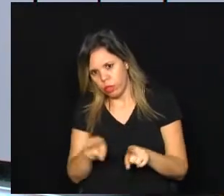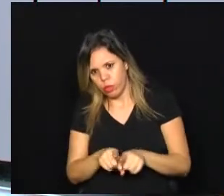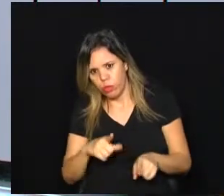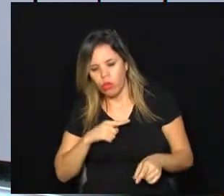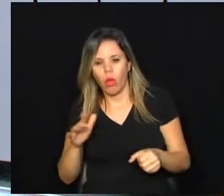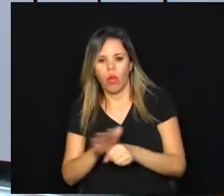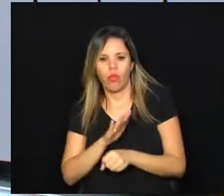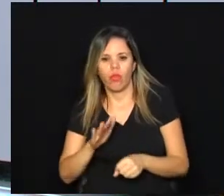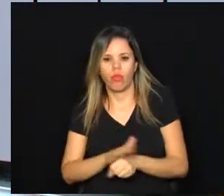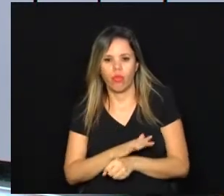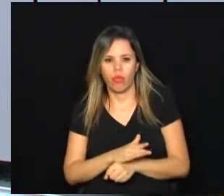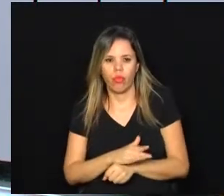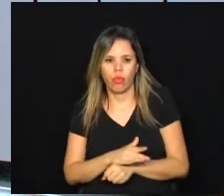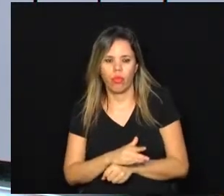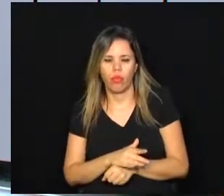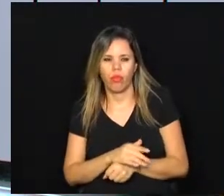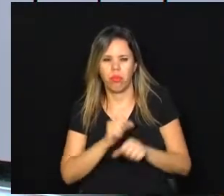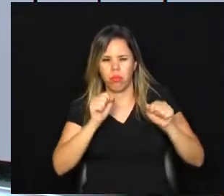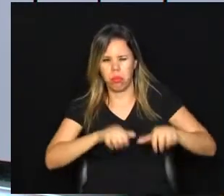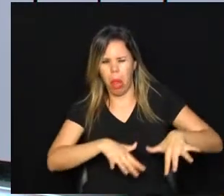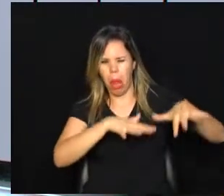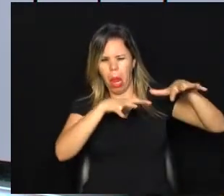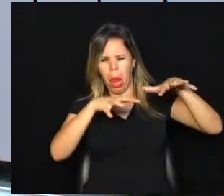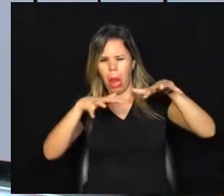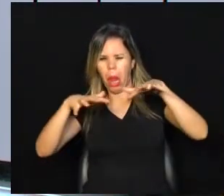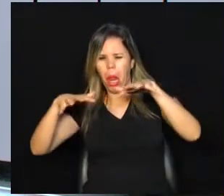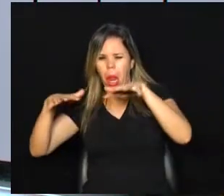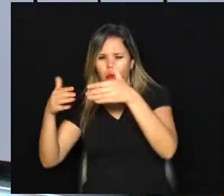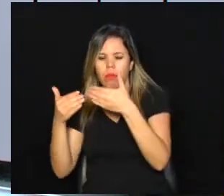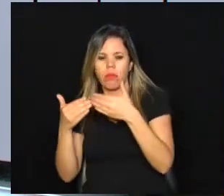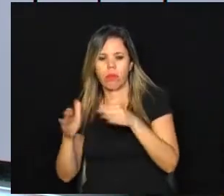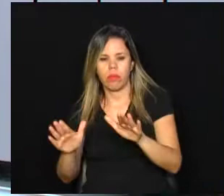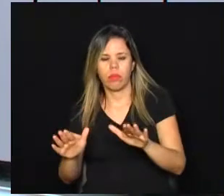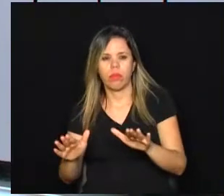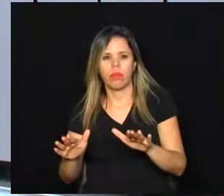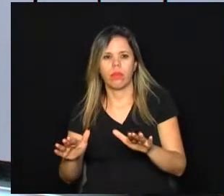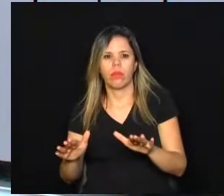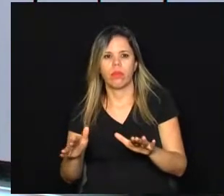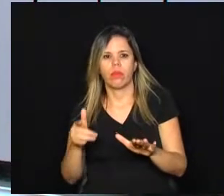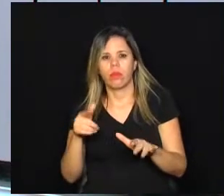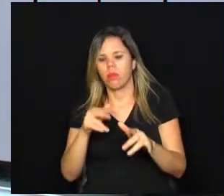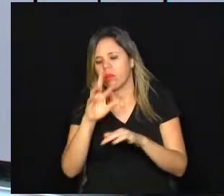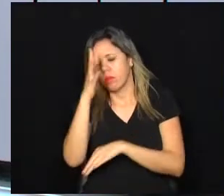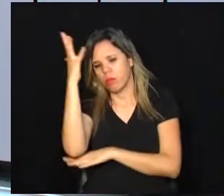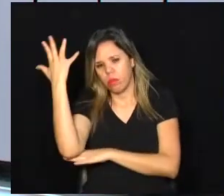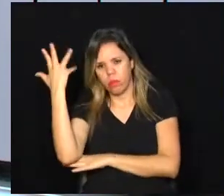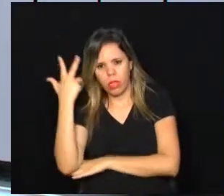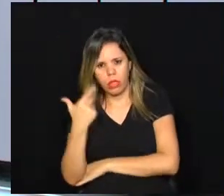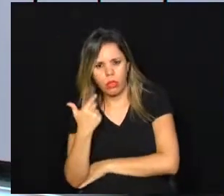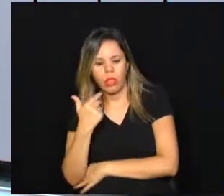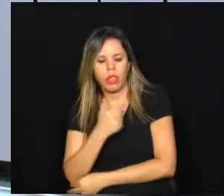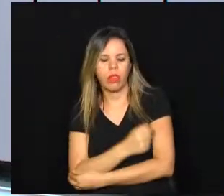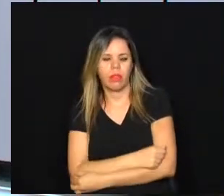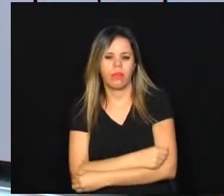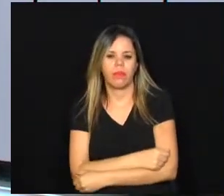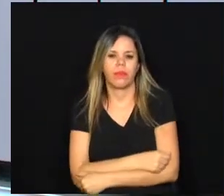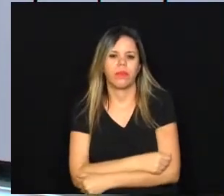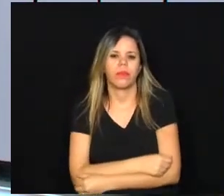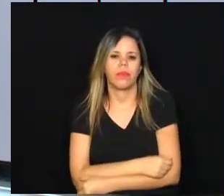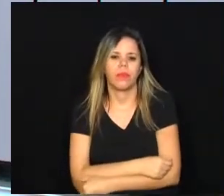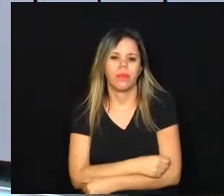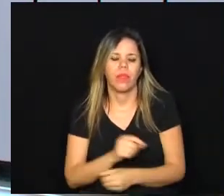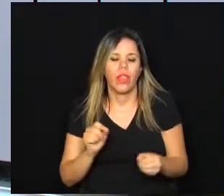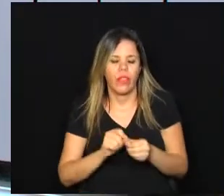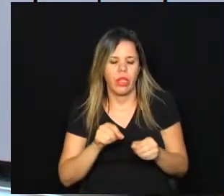né? Inclusive foi uma época de inundações, teve que abrir as comportas, para você ver como a natureza ela é. E aí nós fizemos